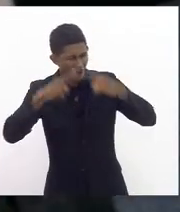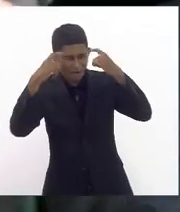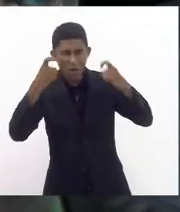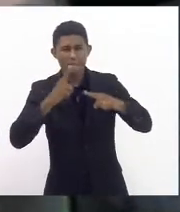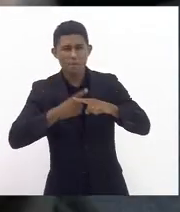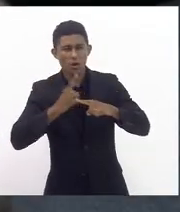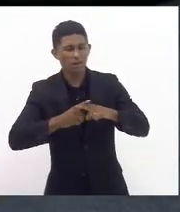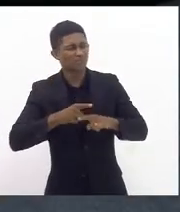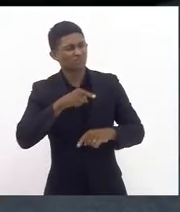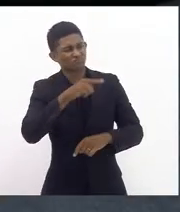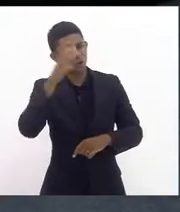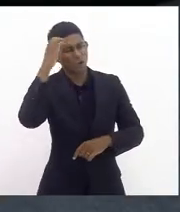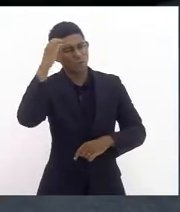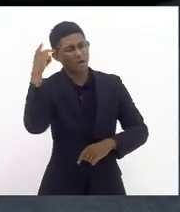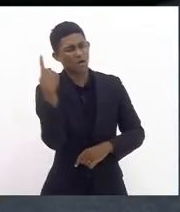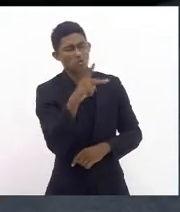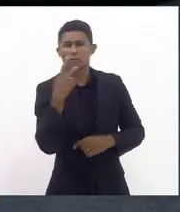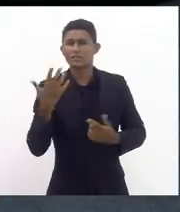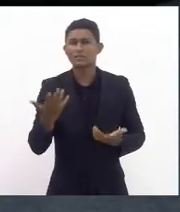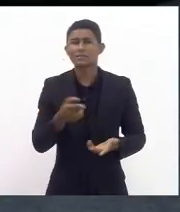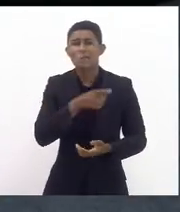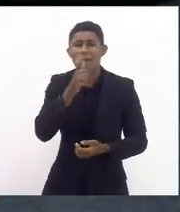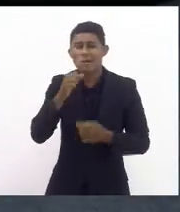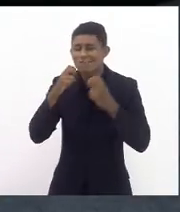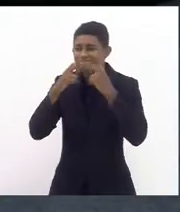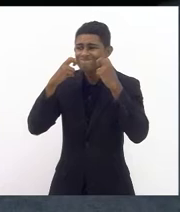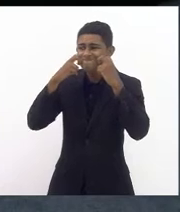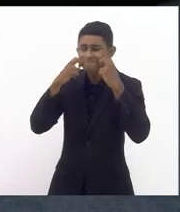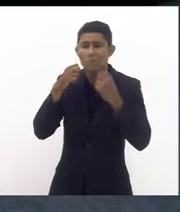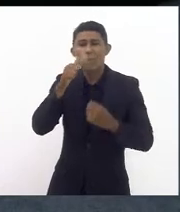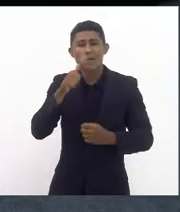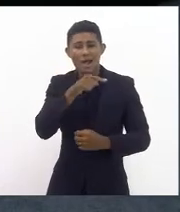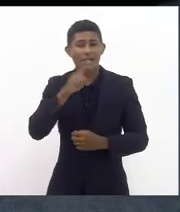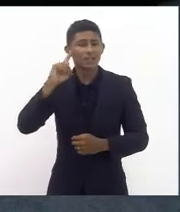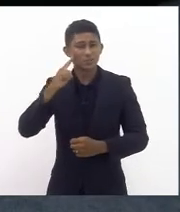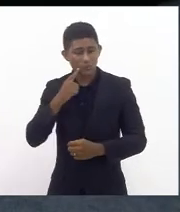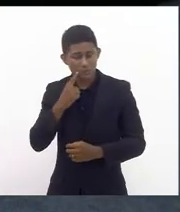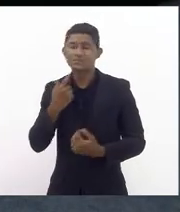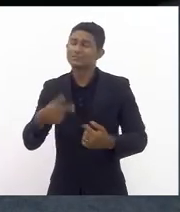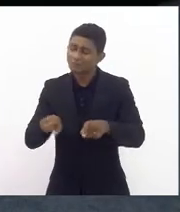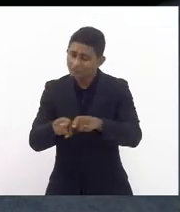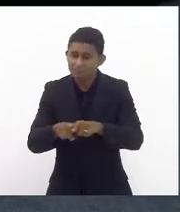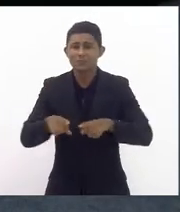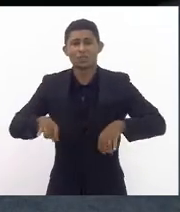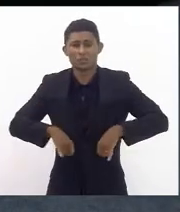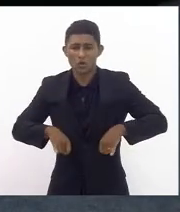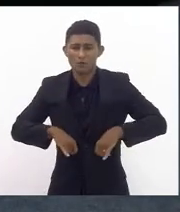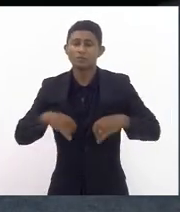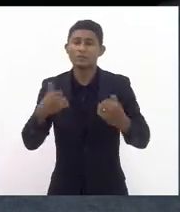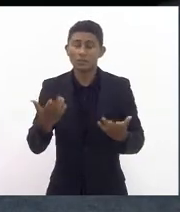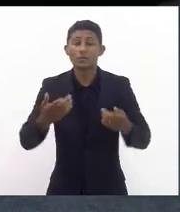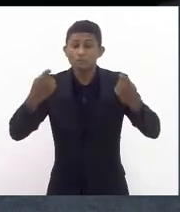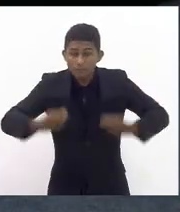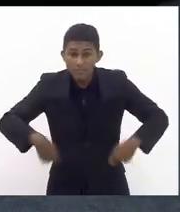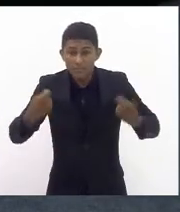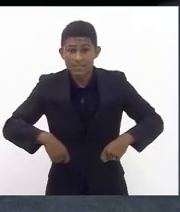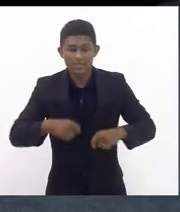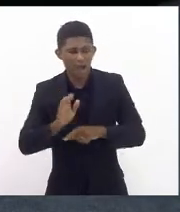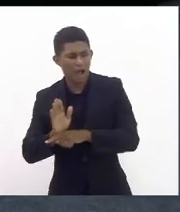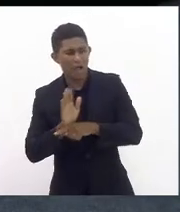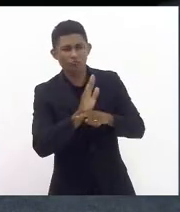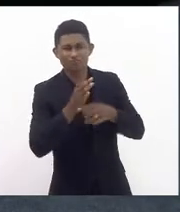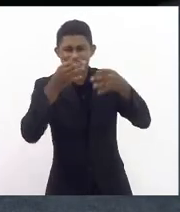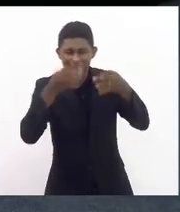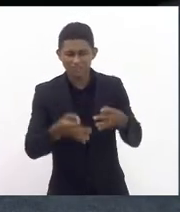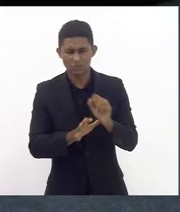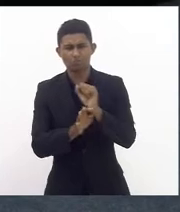esse quadro fica mais difícil ainda no caso das mulheres surdas vítimas de violência. Portanto, garantir que elas sejam atendidas